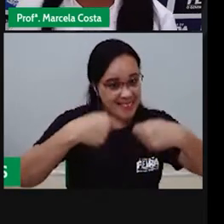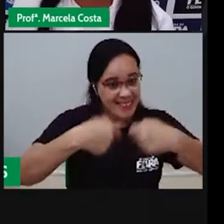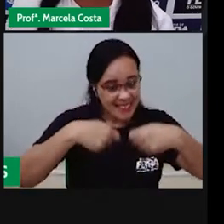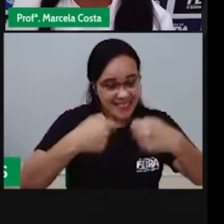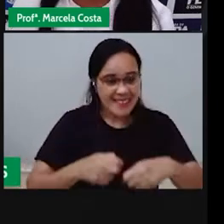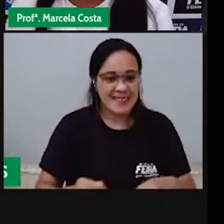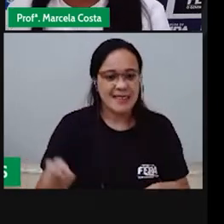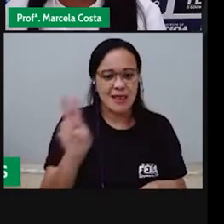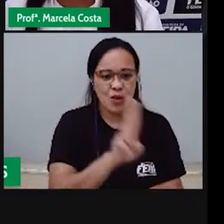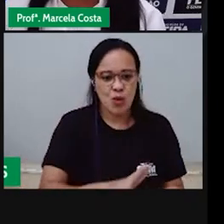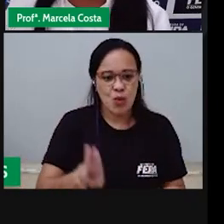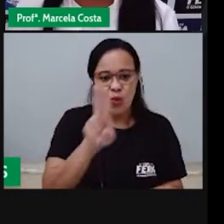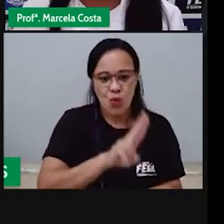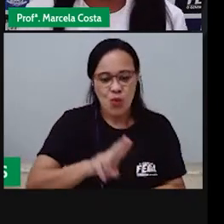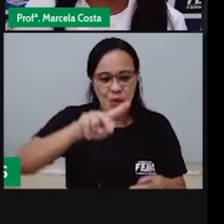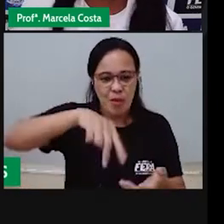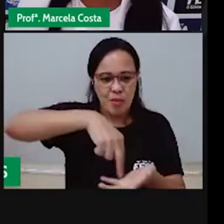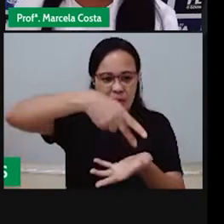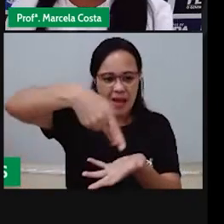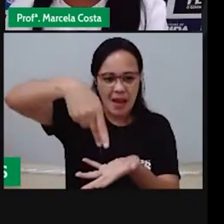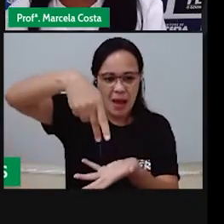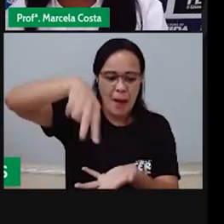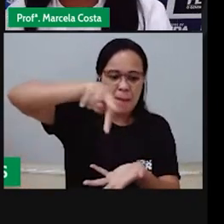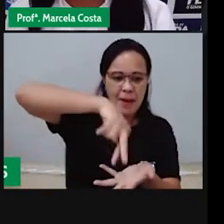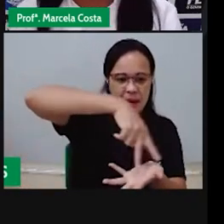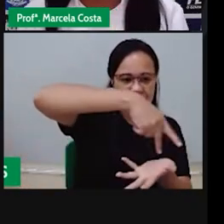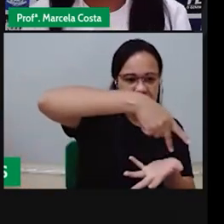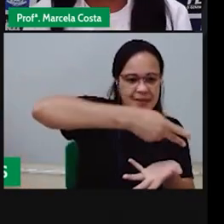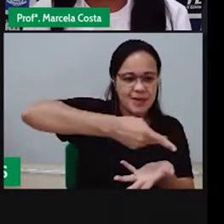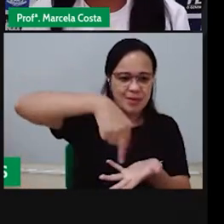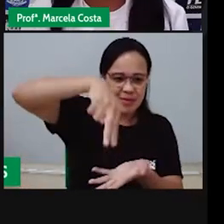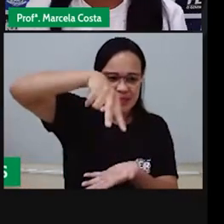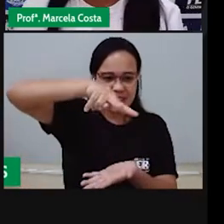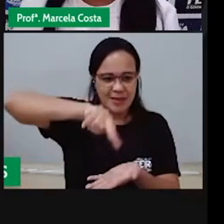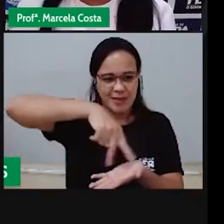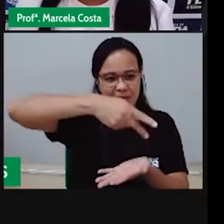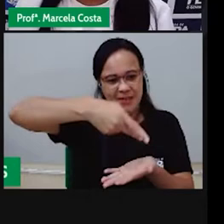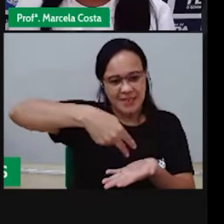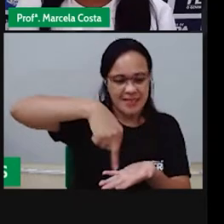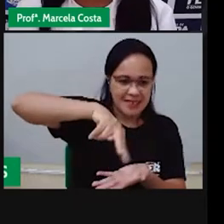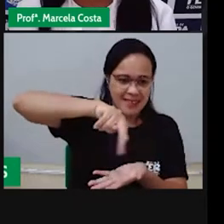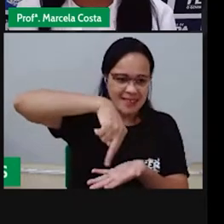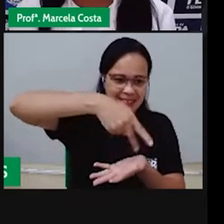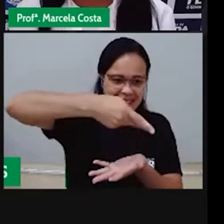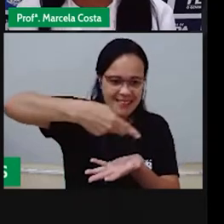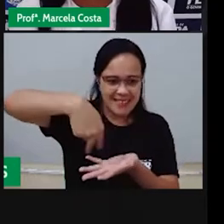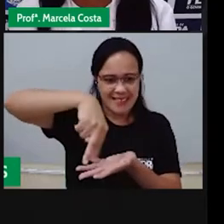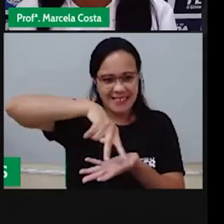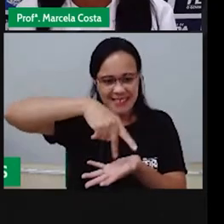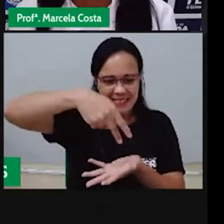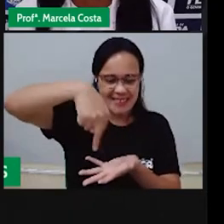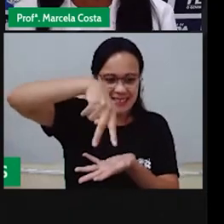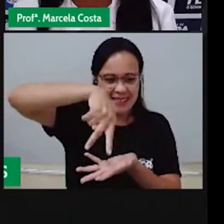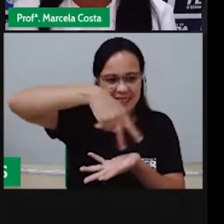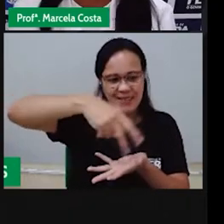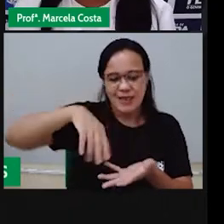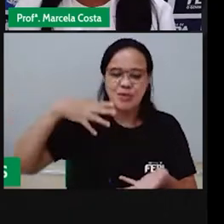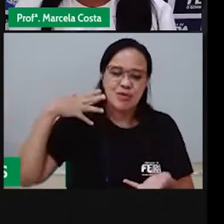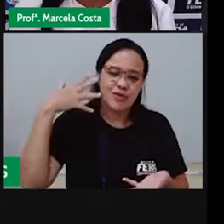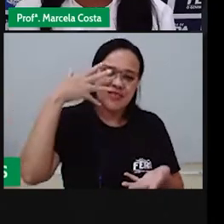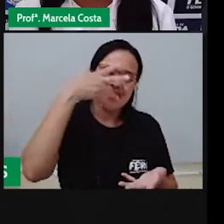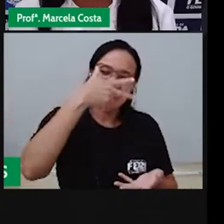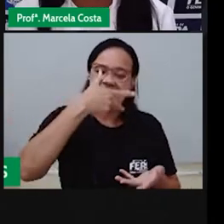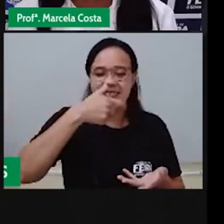utilizando dois passos para lá, para o lado direito, para o lado esquerdo, e faz aquele movimento bonito